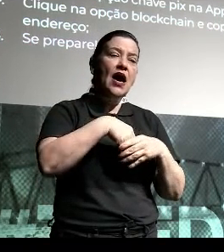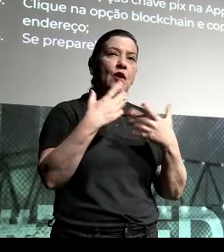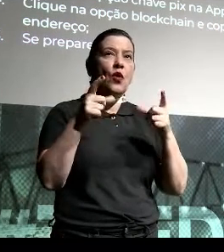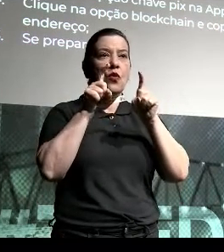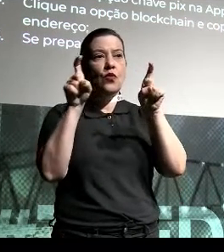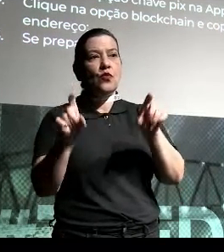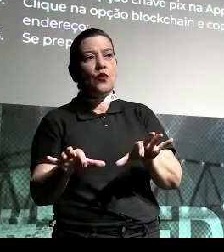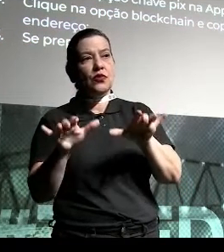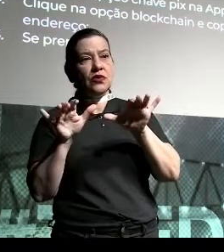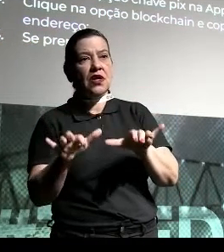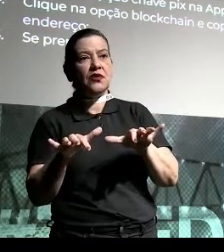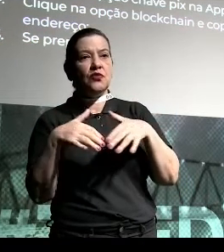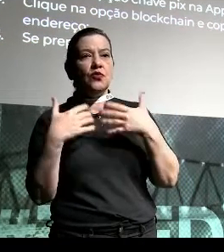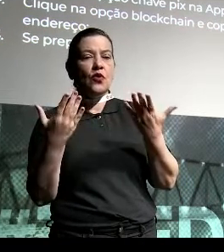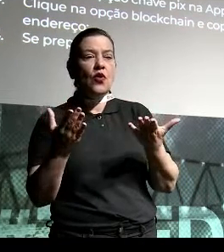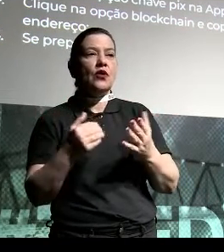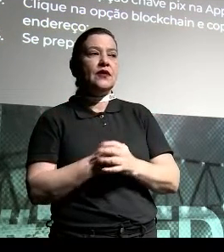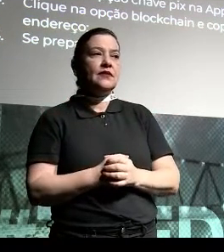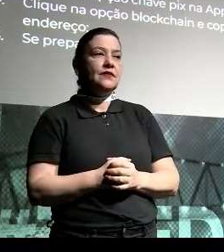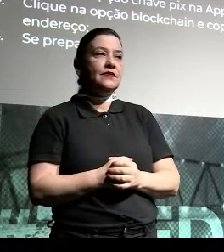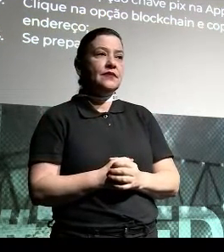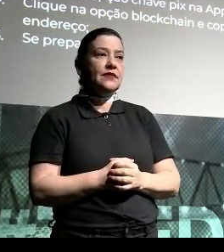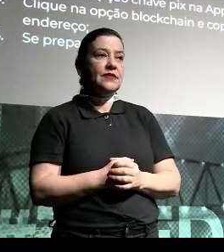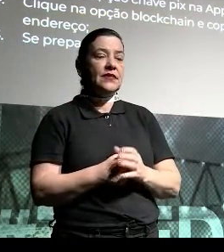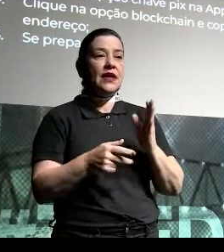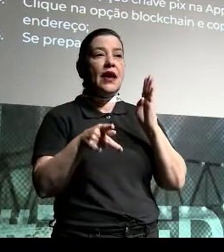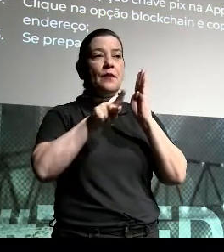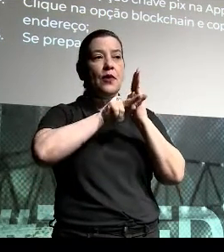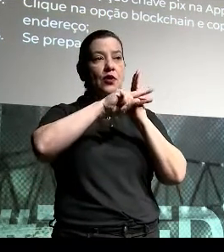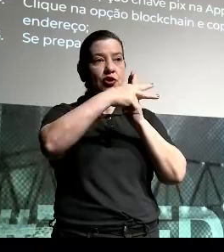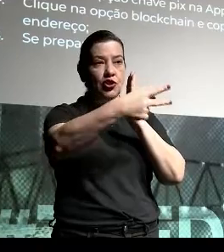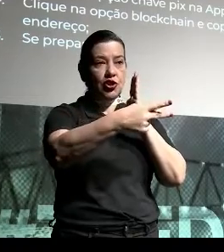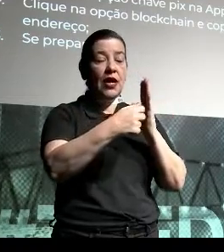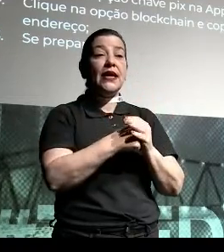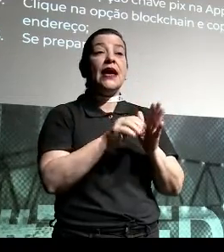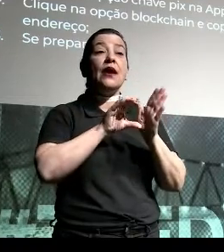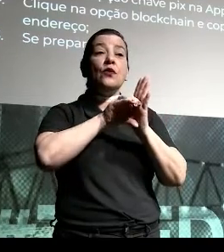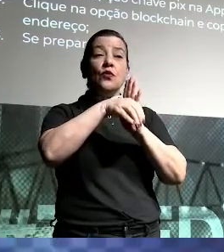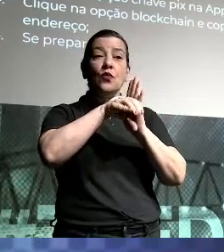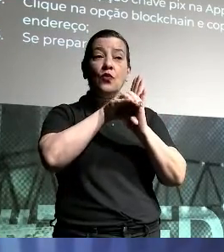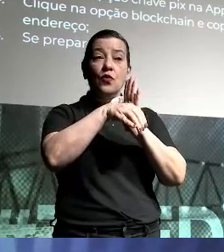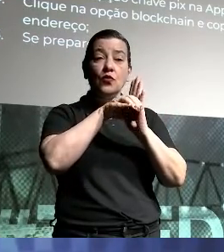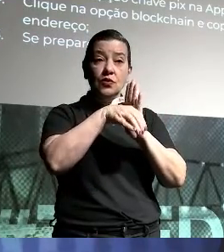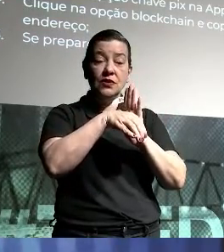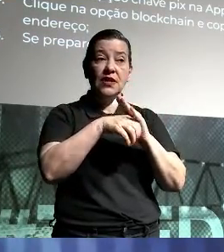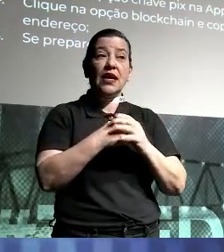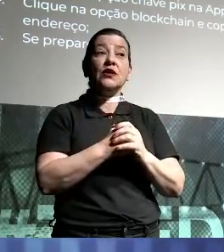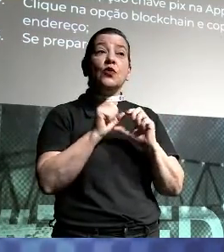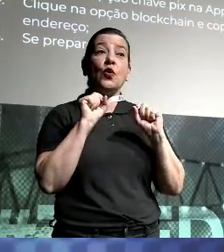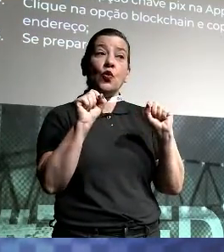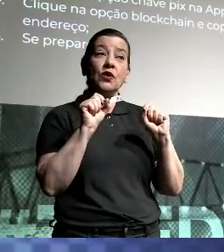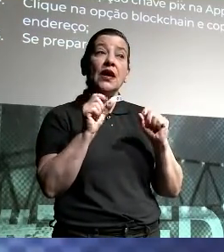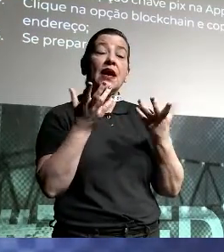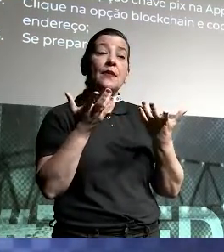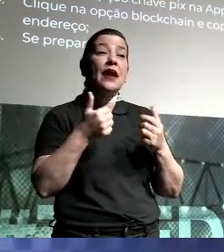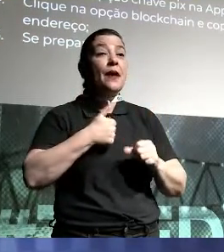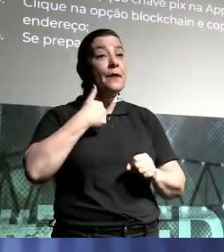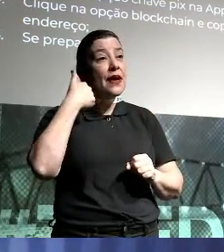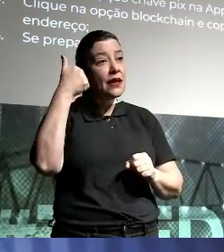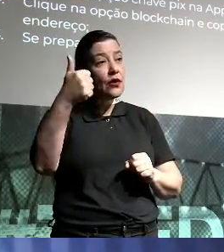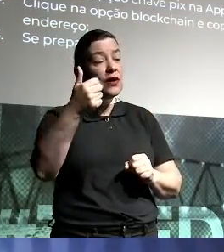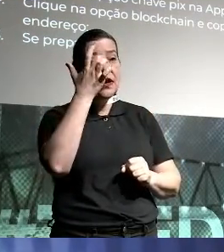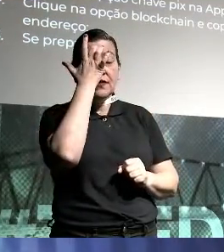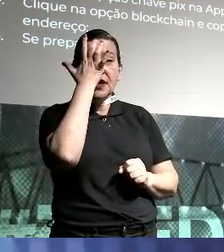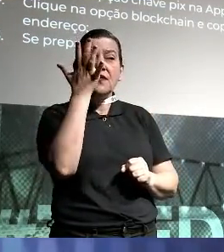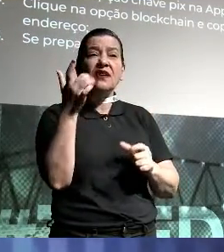da Infinity Pay, enfim? Sim. A blockchain, ela é um conceito. Ela é um conceito de descentralização. Então, a blockchain está em todo